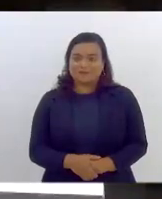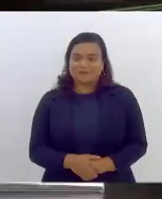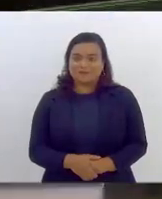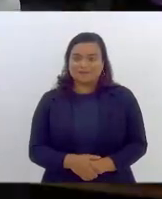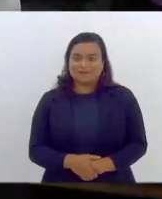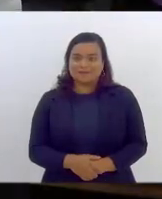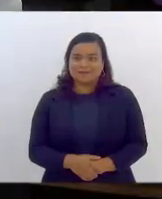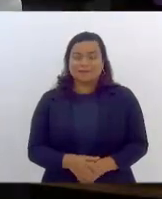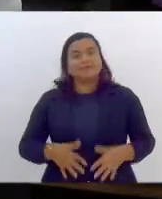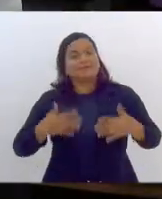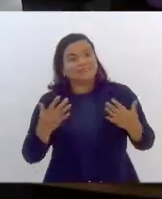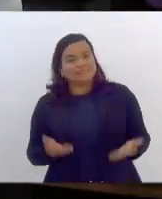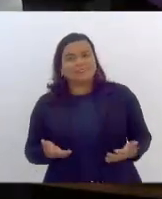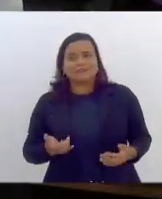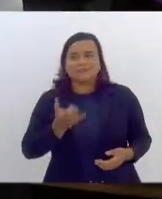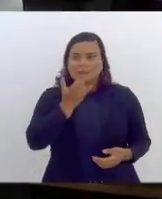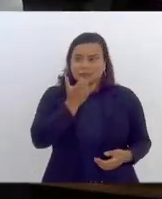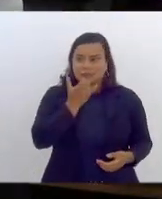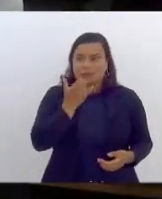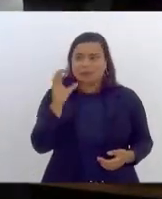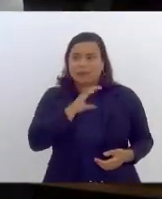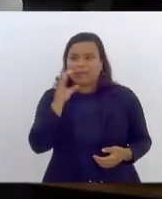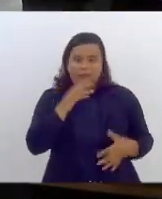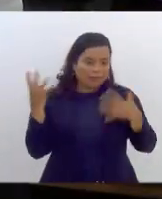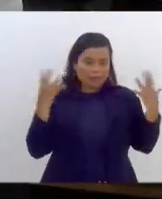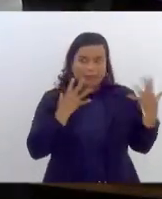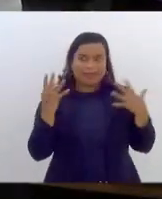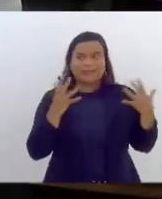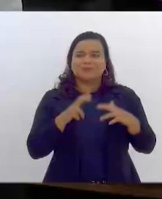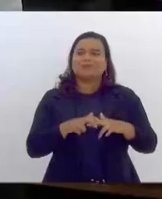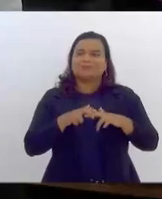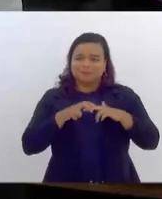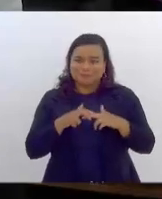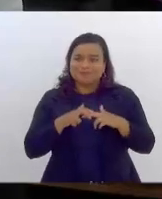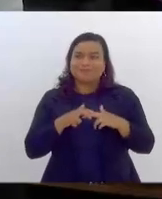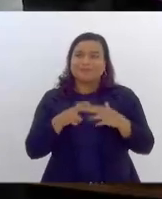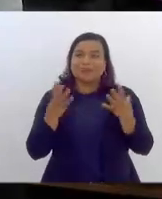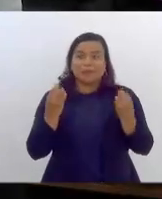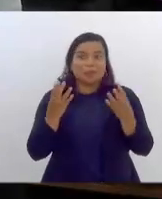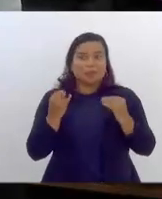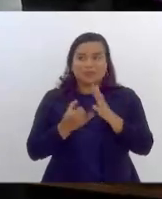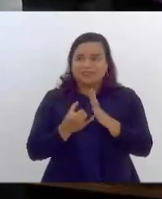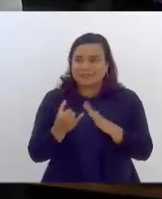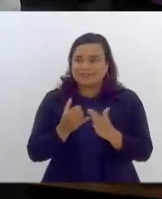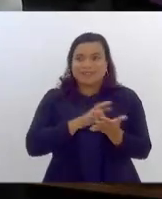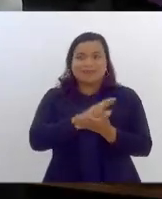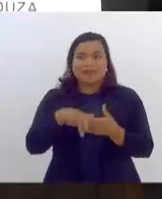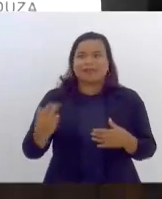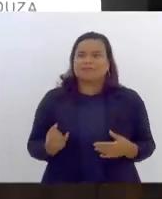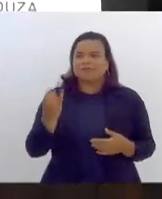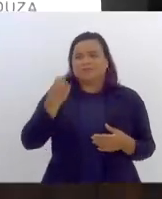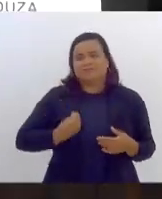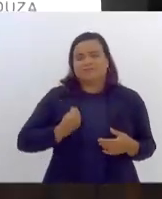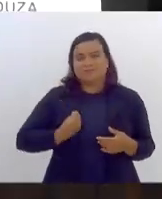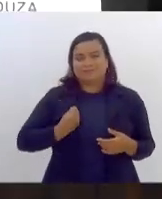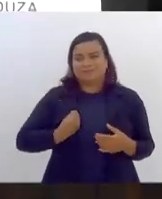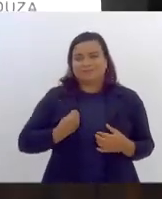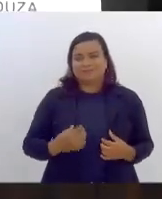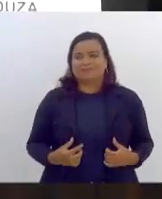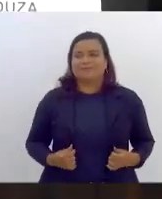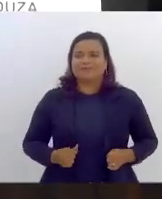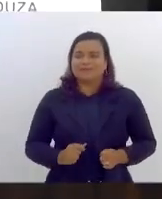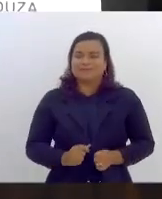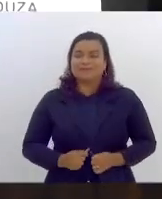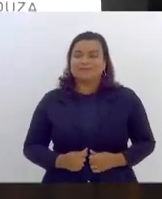Valeu. Bom, gente, desculpa ser corrida assim, mas é porque são muitas instituições importantíssimas